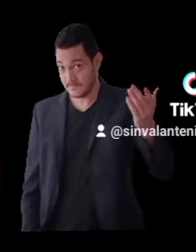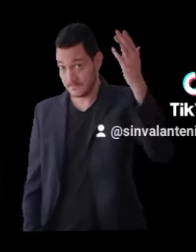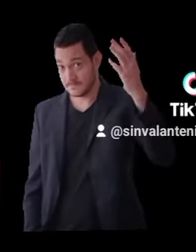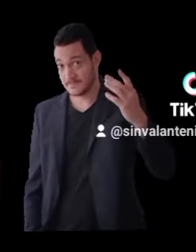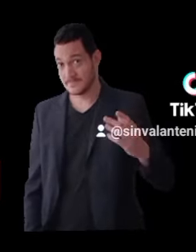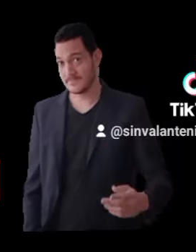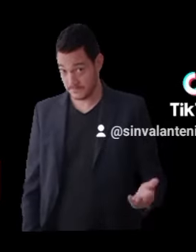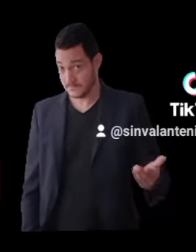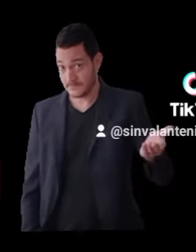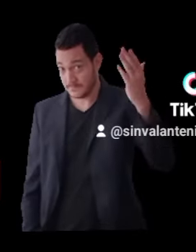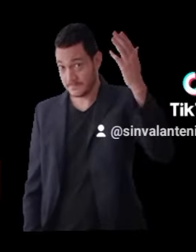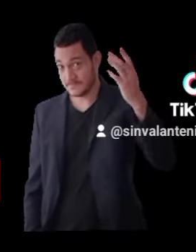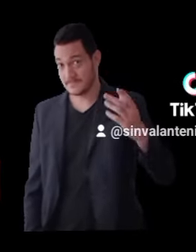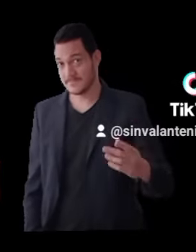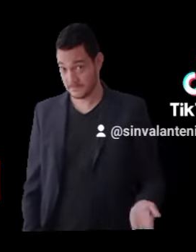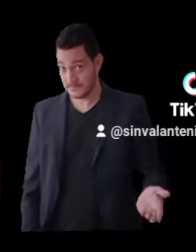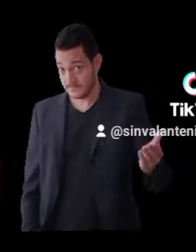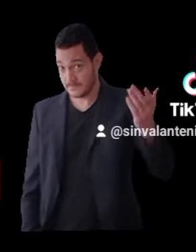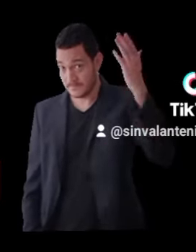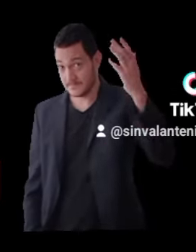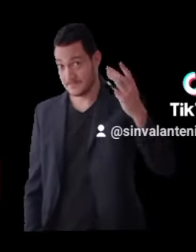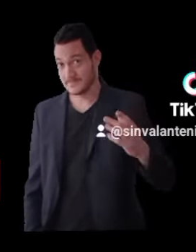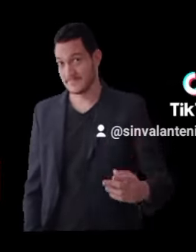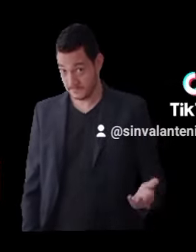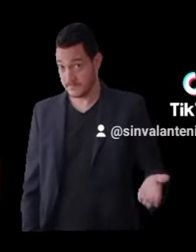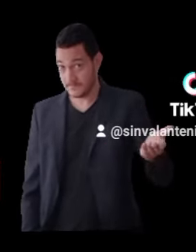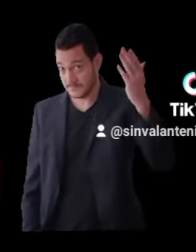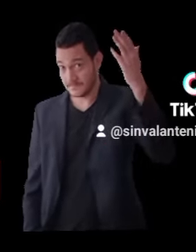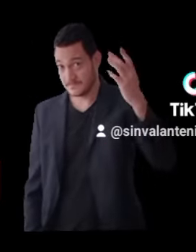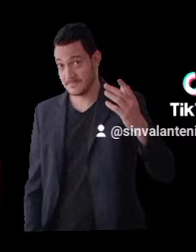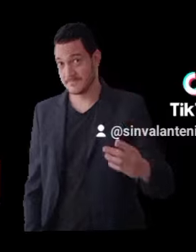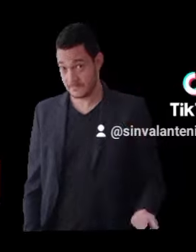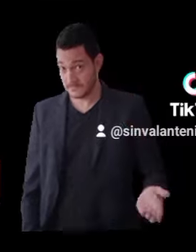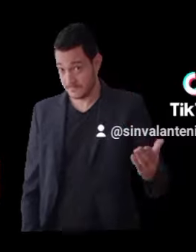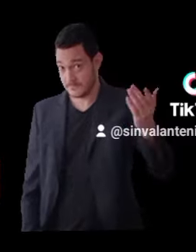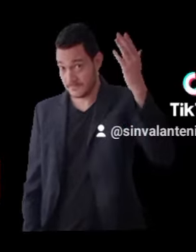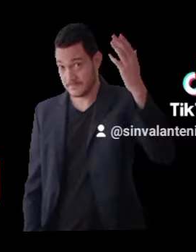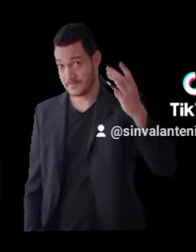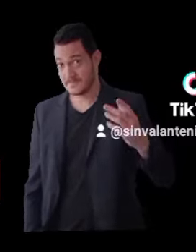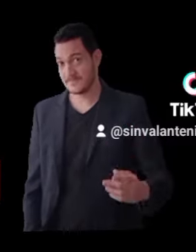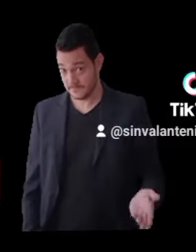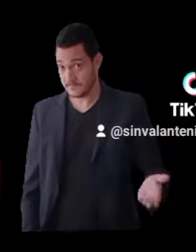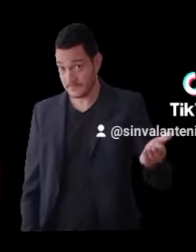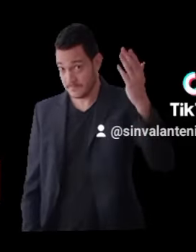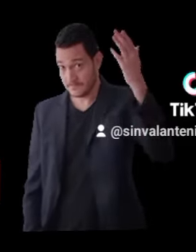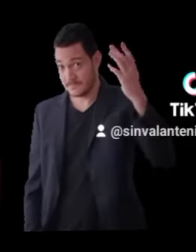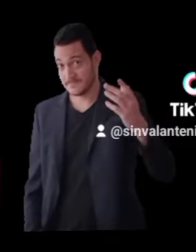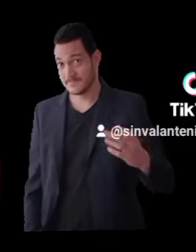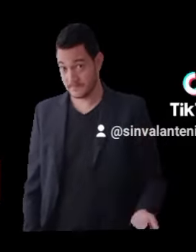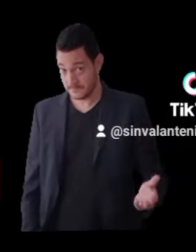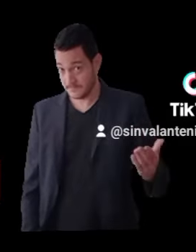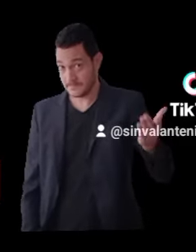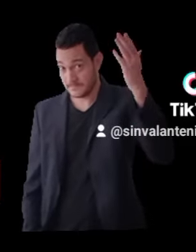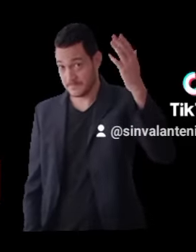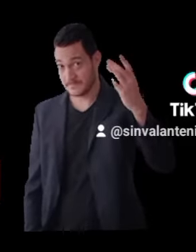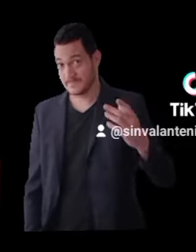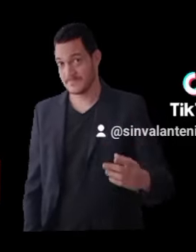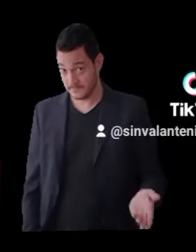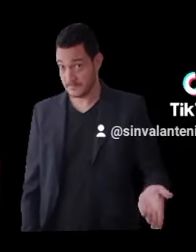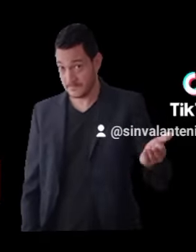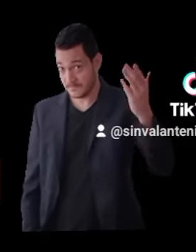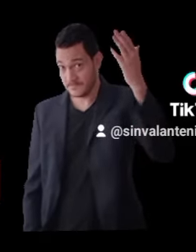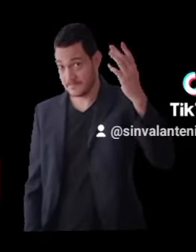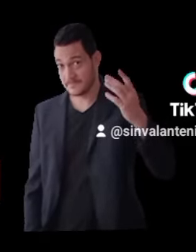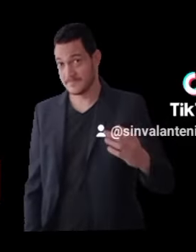Bolsonaro. Afirma que o ex-presidente levou para os Estados Unidos presentes de alto valor recebidos em razão do cargo. Bens